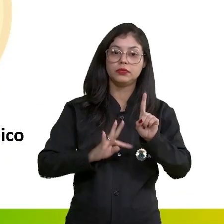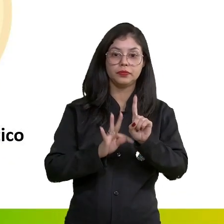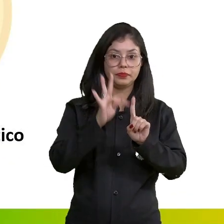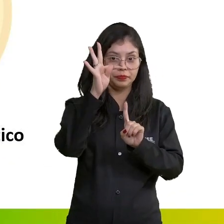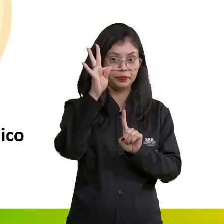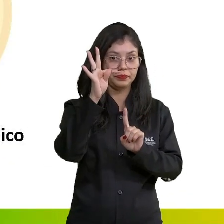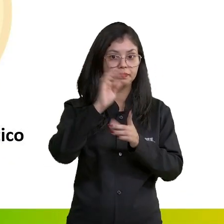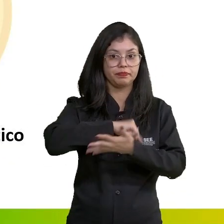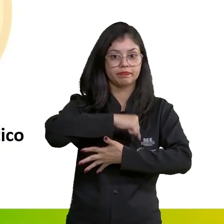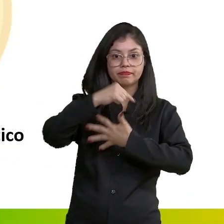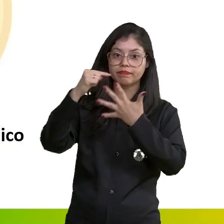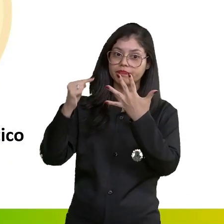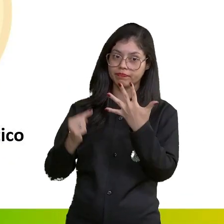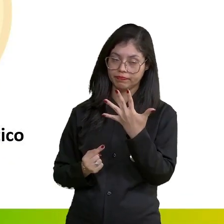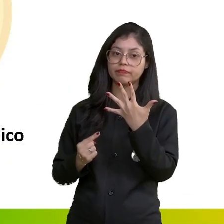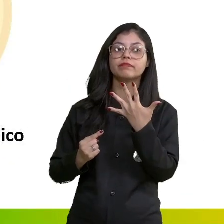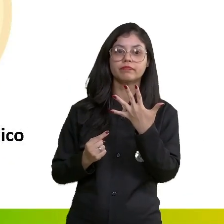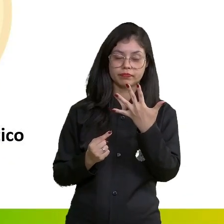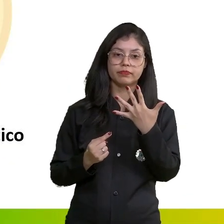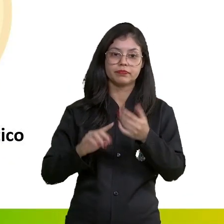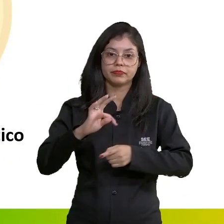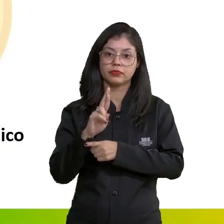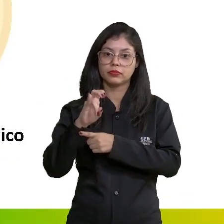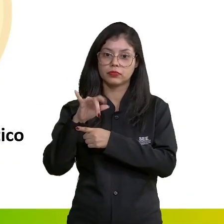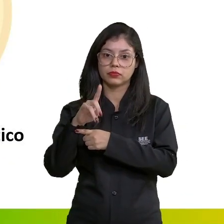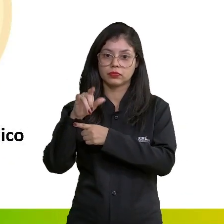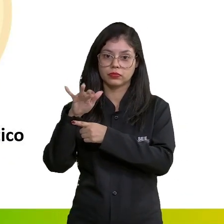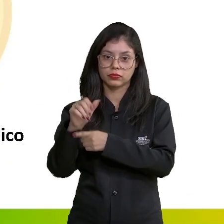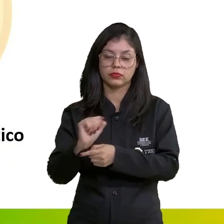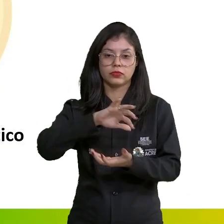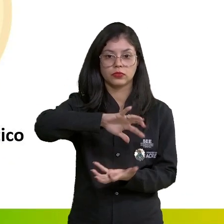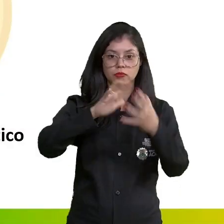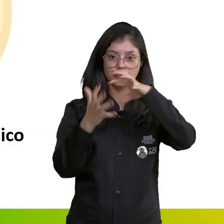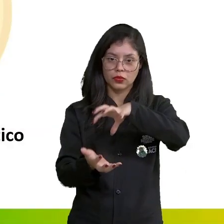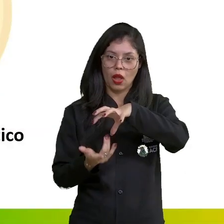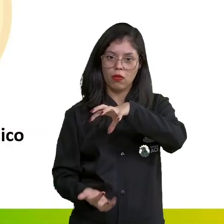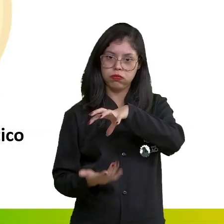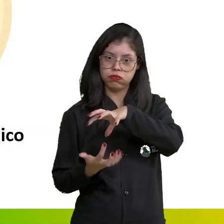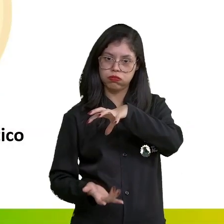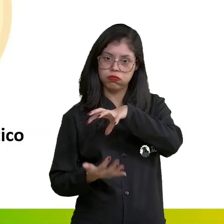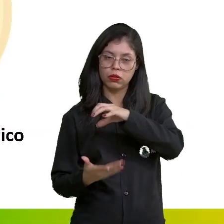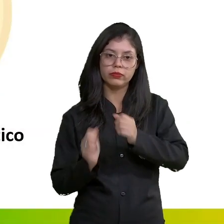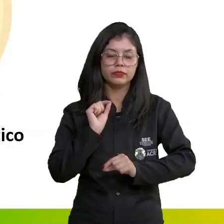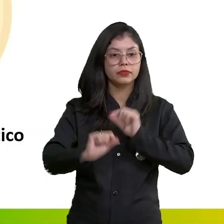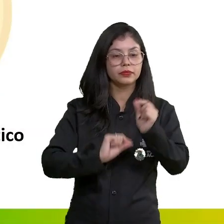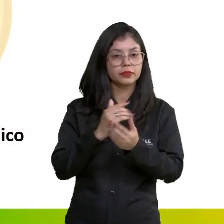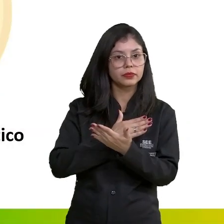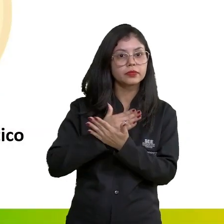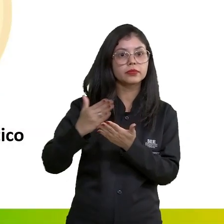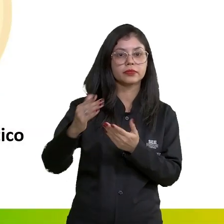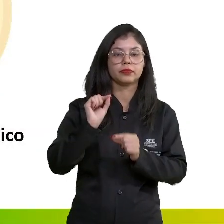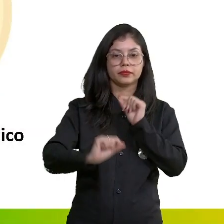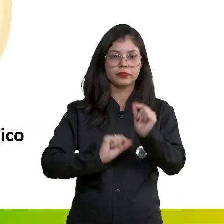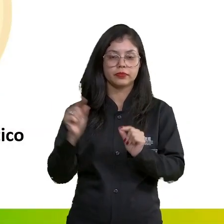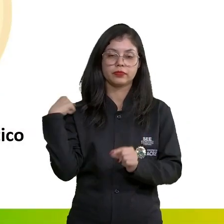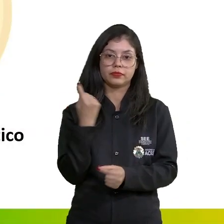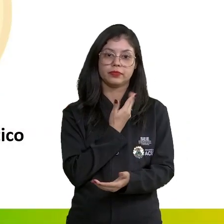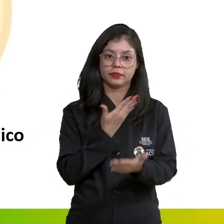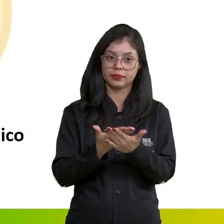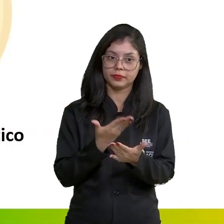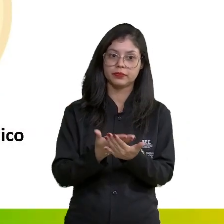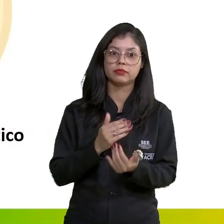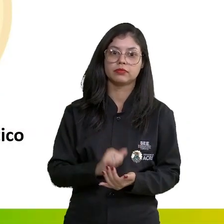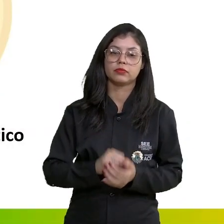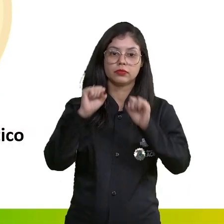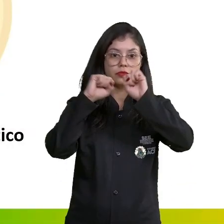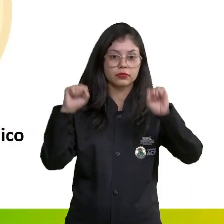e variáveis termodinâmicas, efeito estufa. O que são esses sistemas térmicos para iniciar a nossa aula? Um